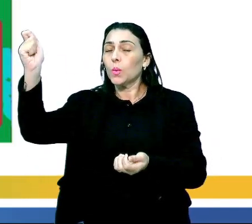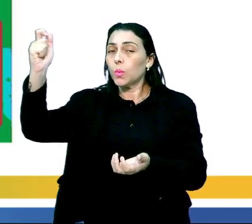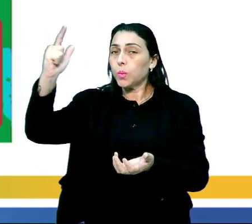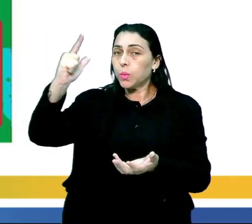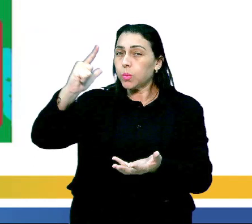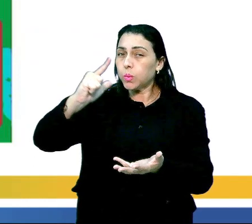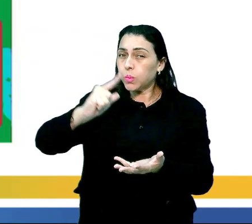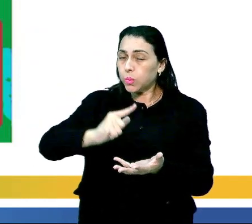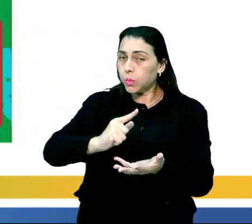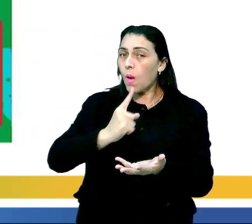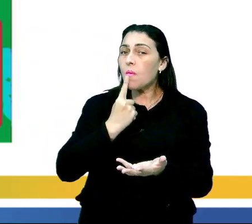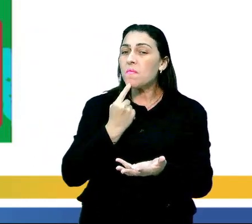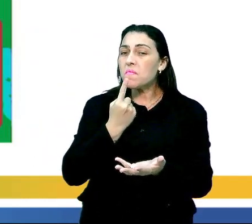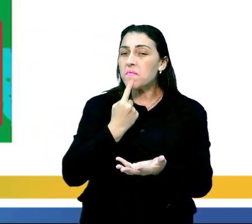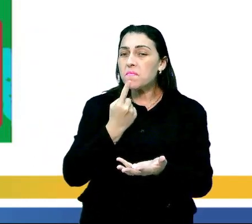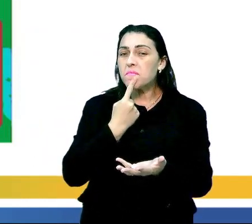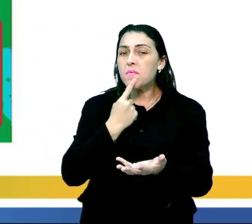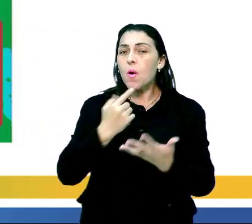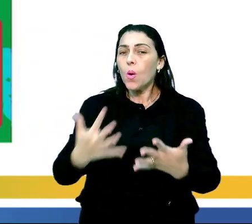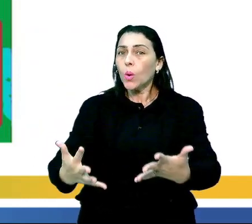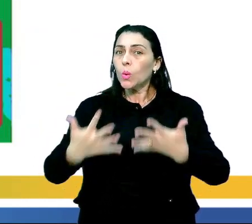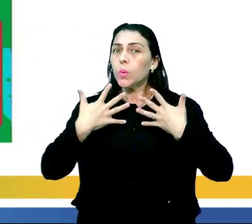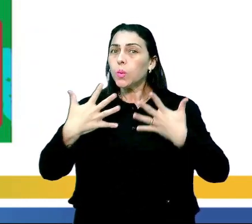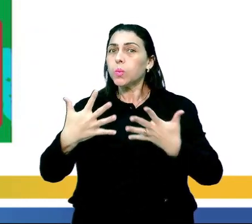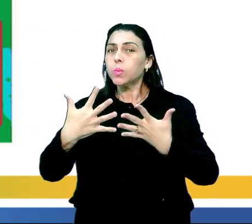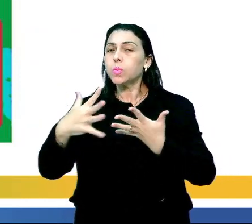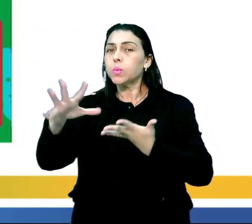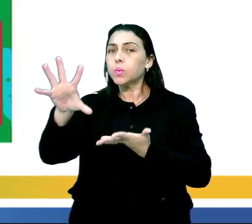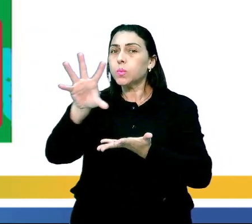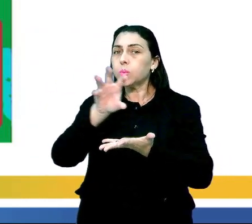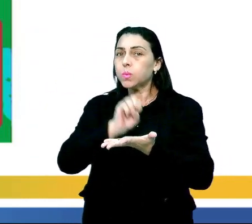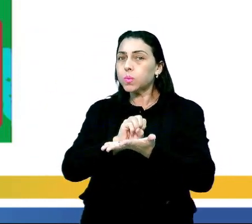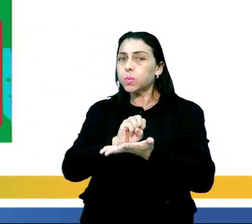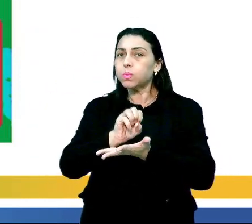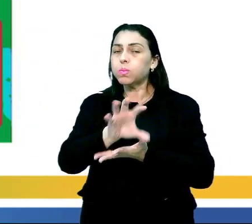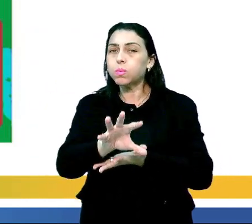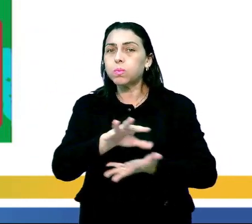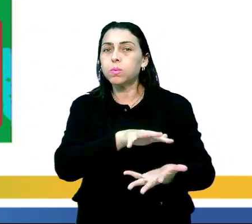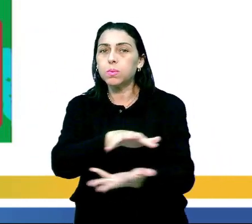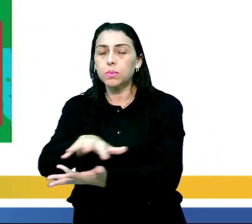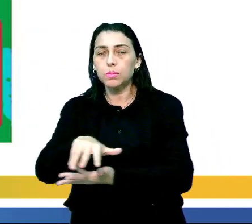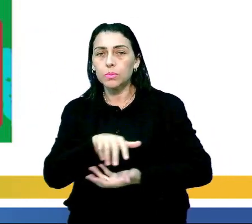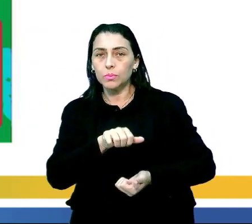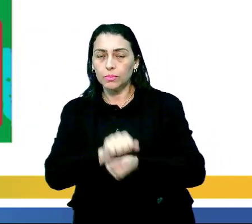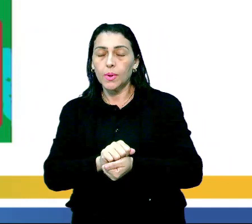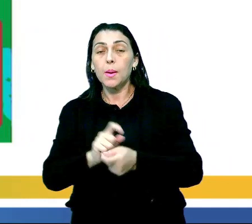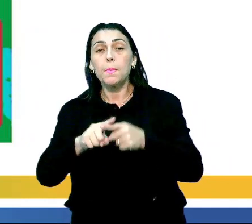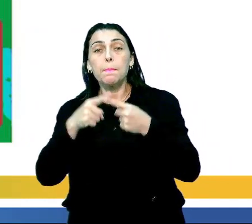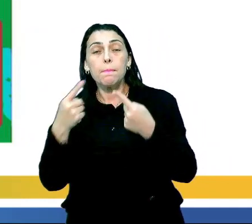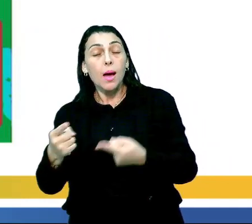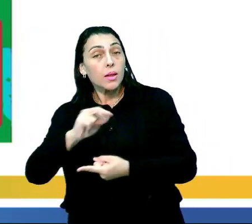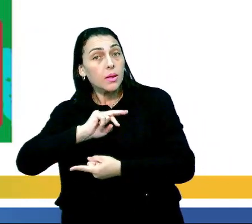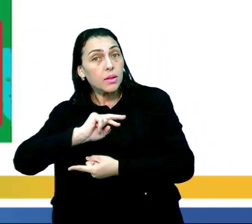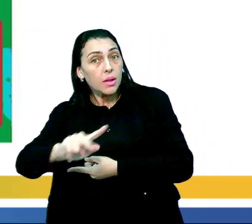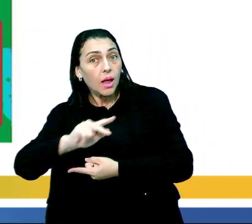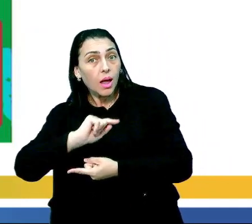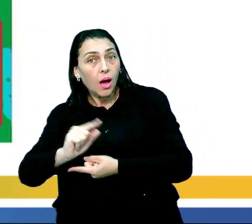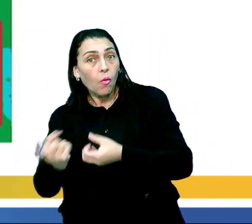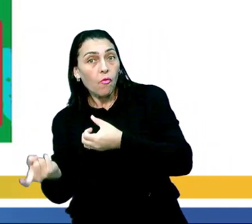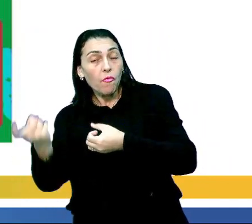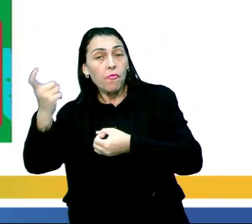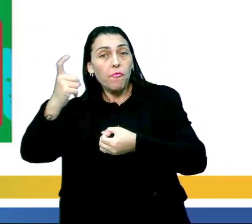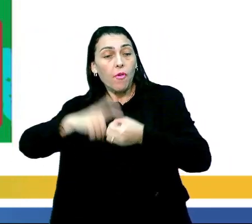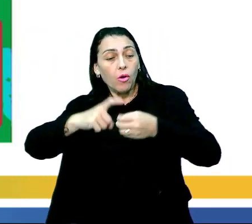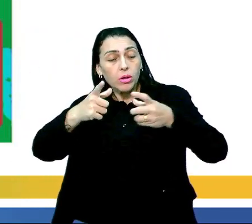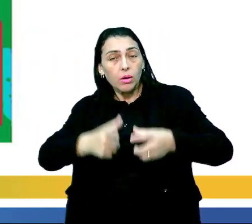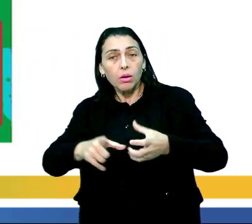radiação infravermelha, ou seja, o calor é refletido pela superfície da Terra, mas não regressa ao